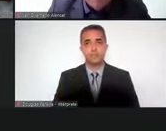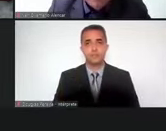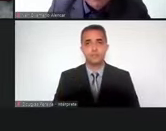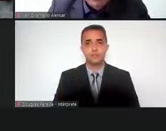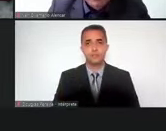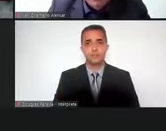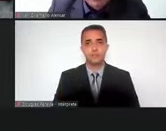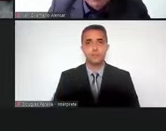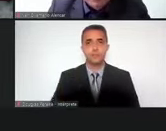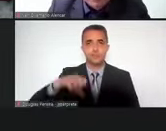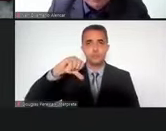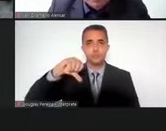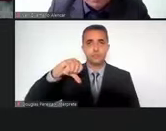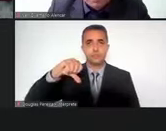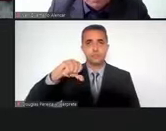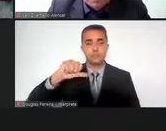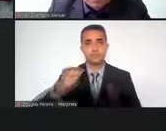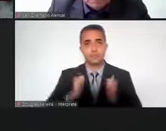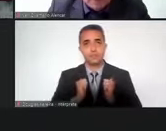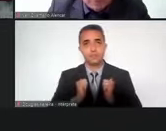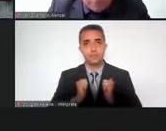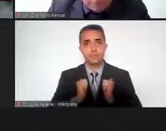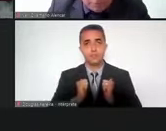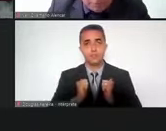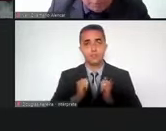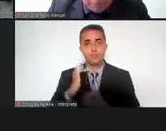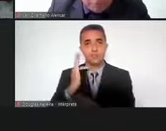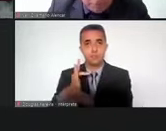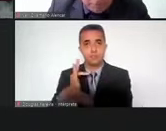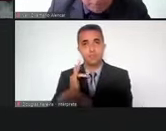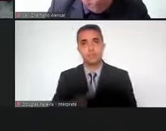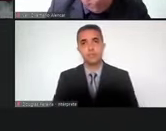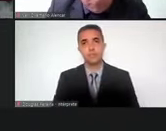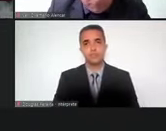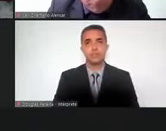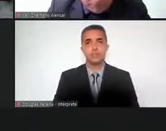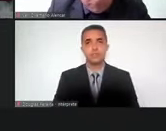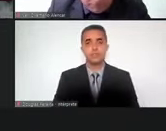e 9 ausências. Moção aprovada, senhor secretário.